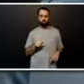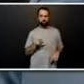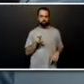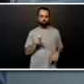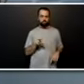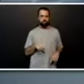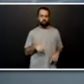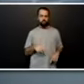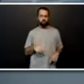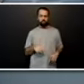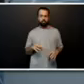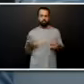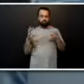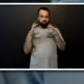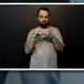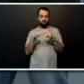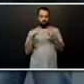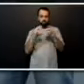Nós resumimos então.